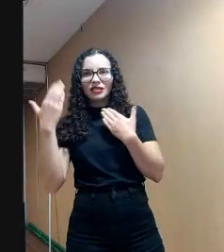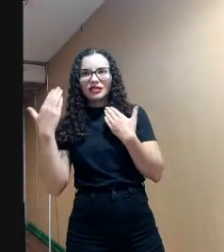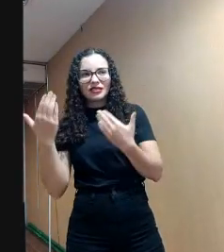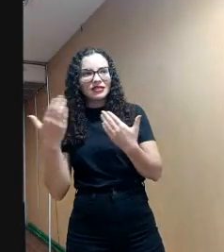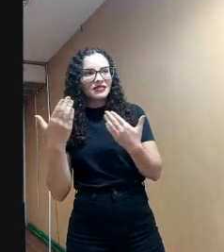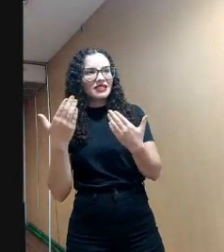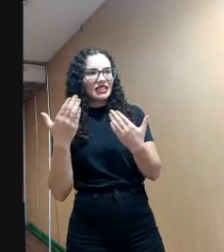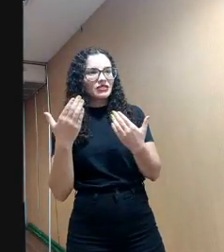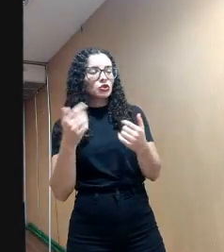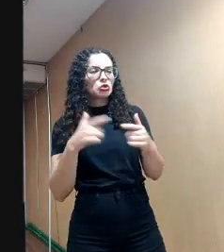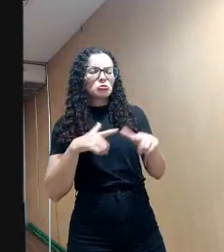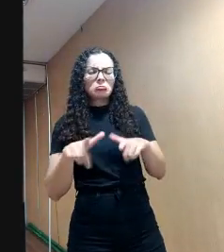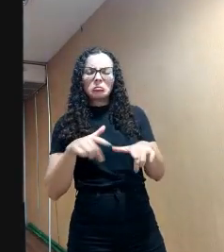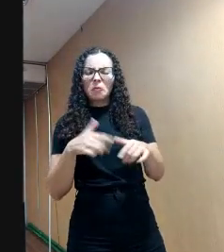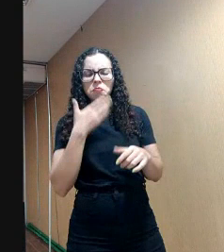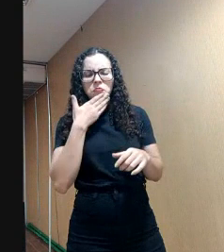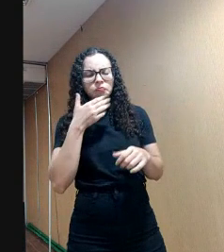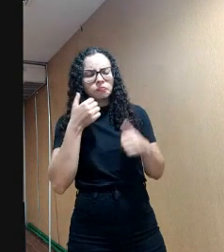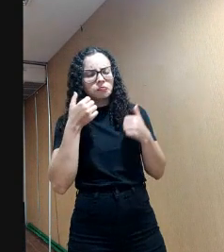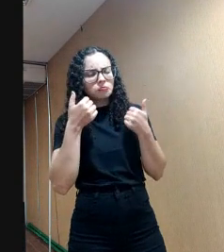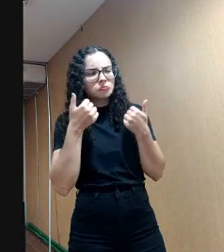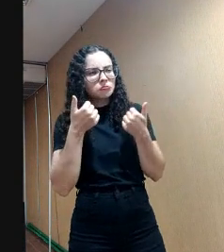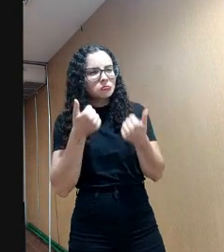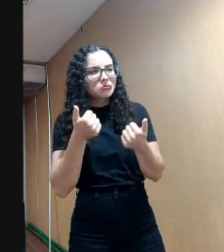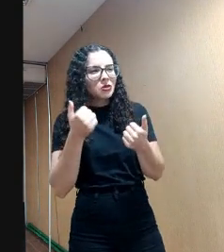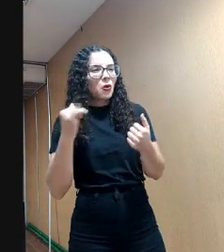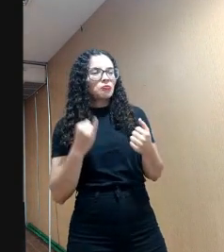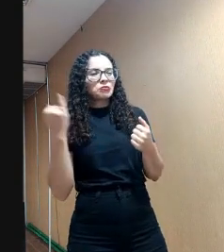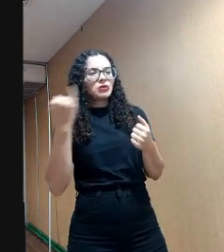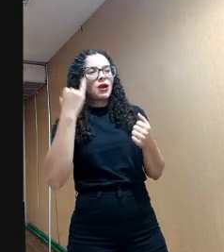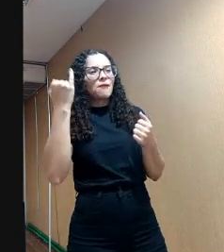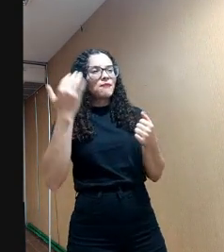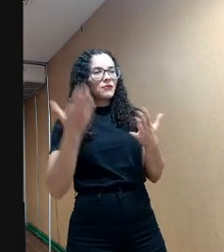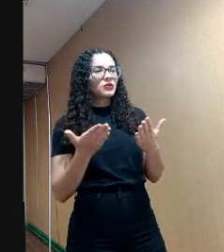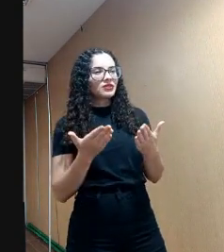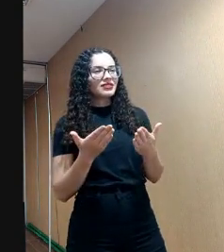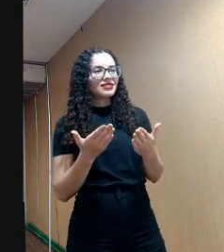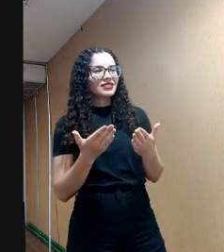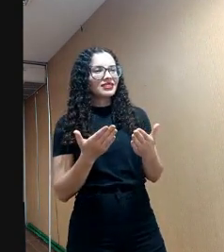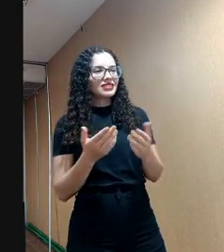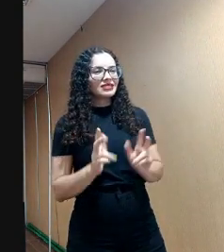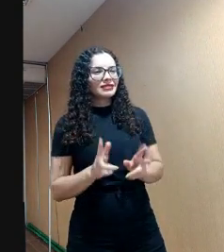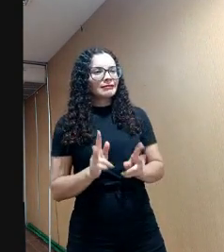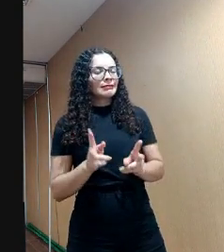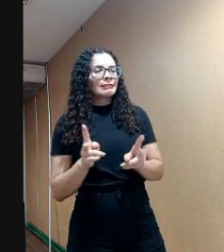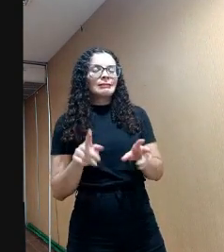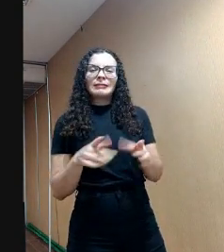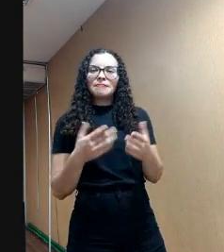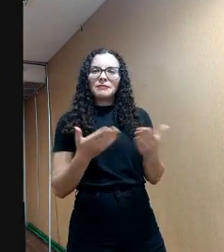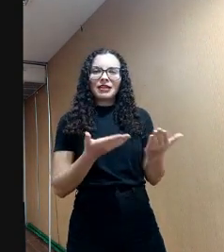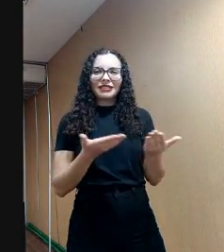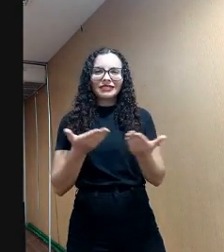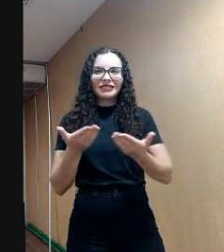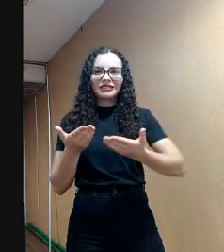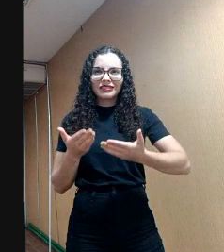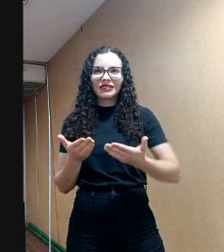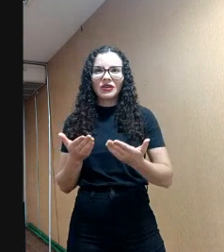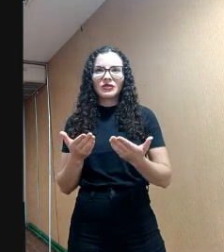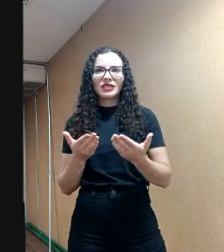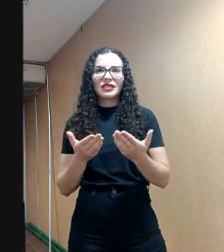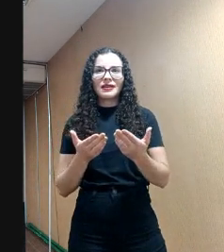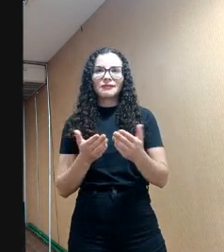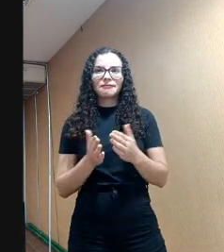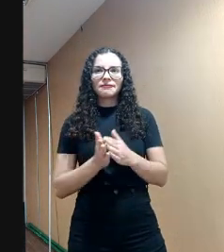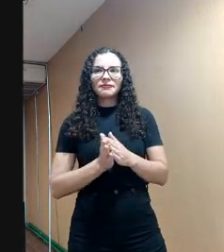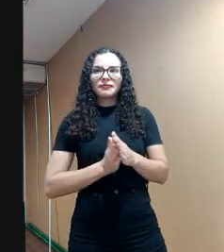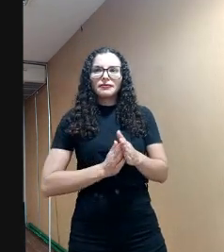nossa instituição, escrevendo páginas fundamentais, essenciais, importantes, verdadeiramente